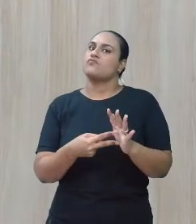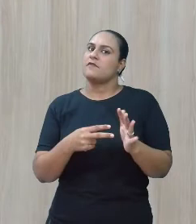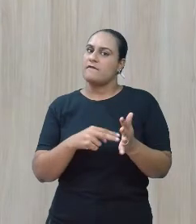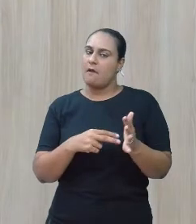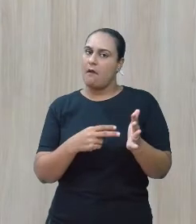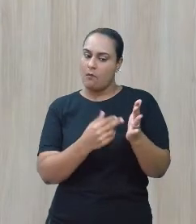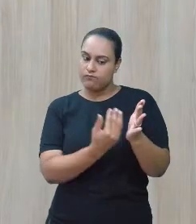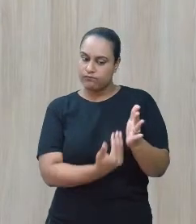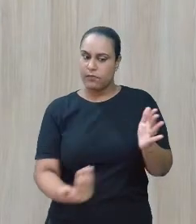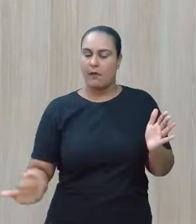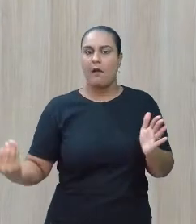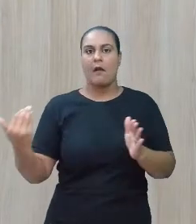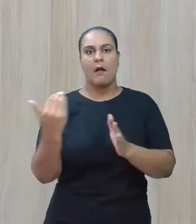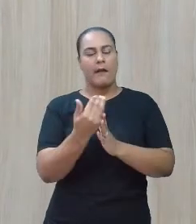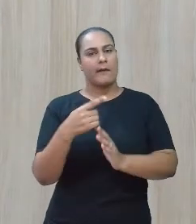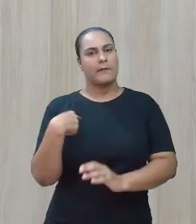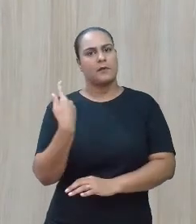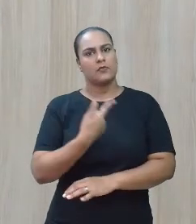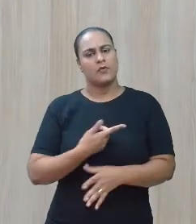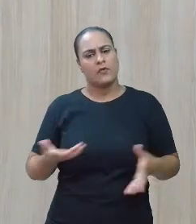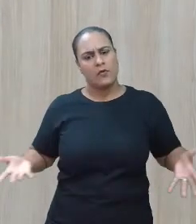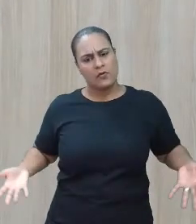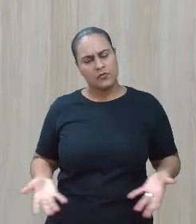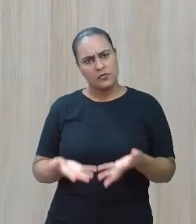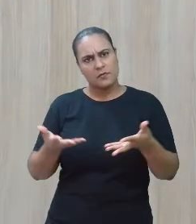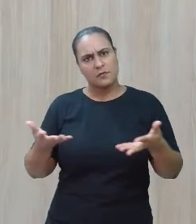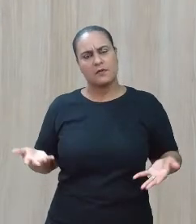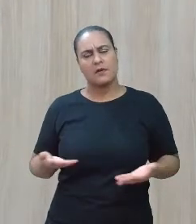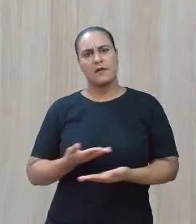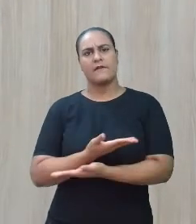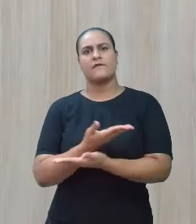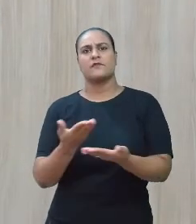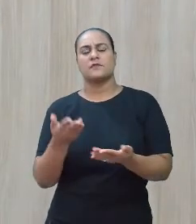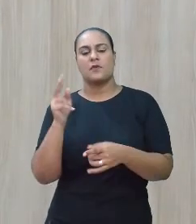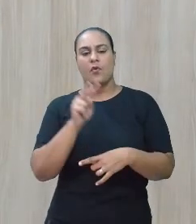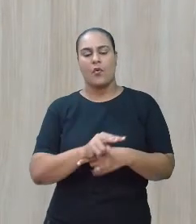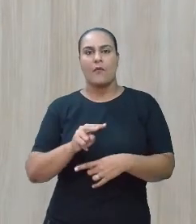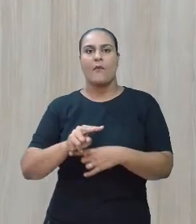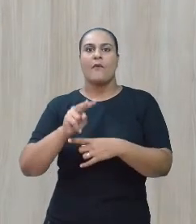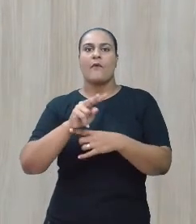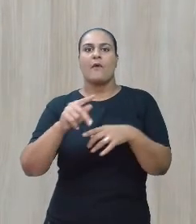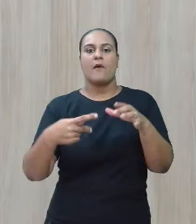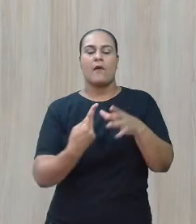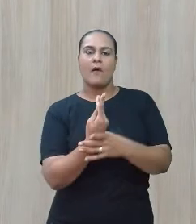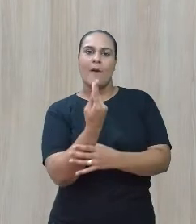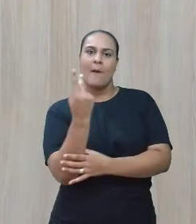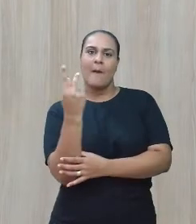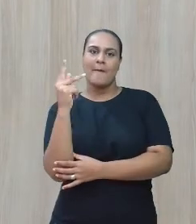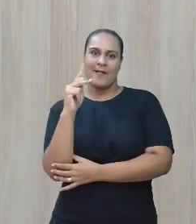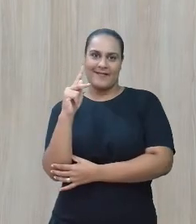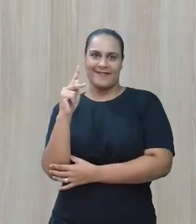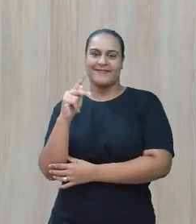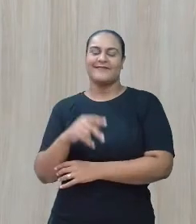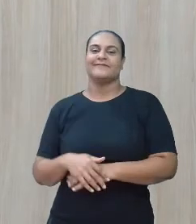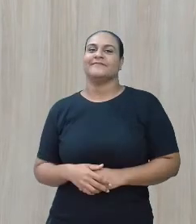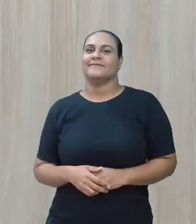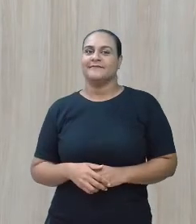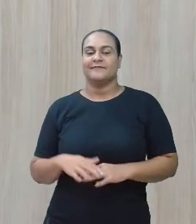para nós. Então, eu incentivo vocês a estarem cuidando das plantinhas que estão ao seu redor,